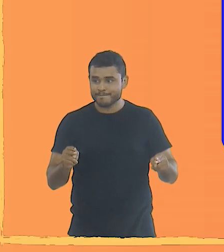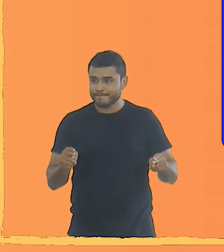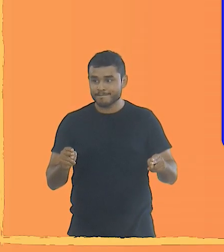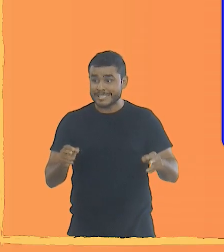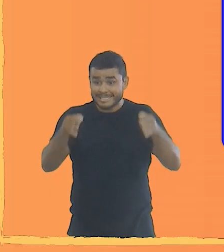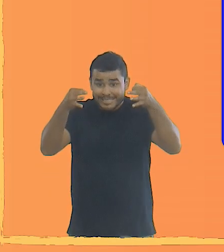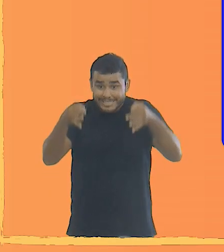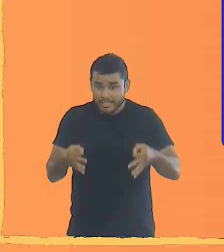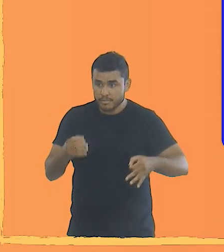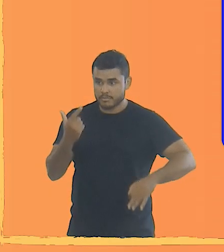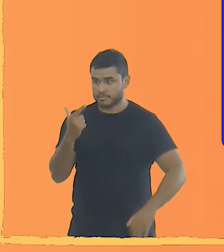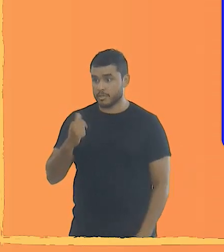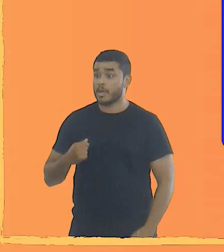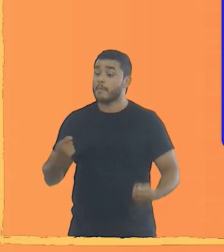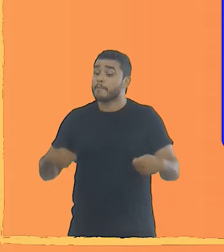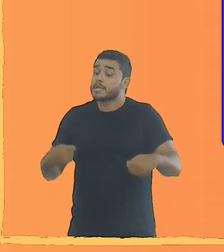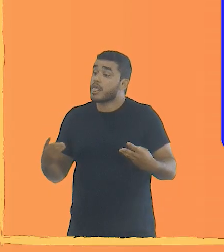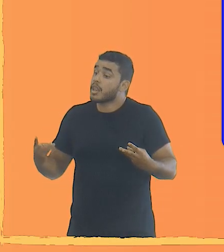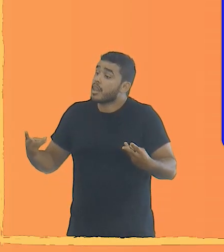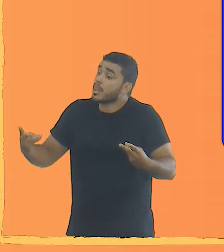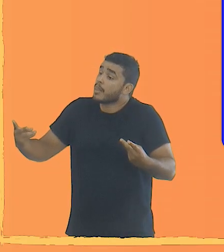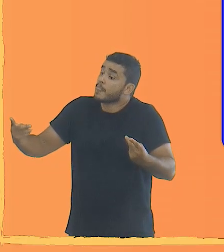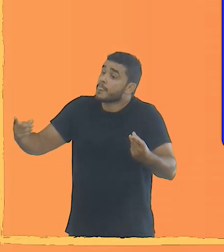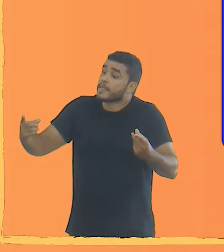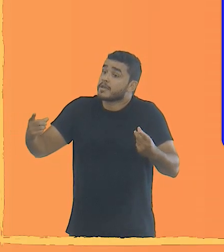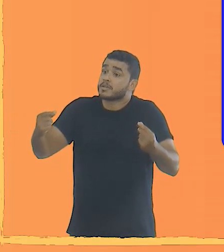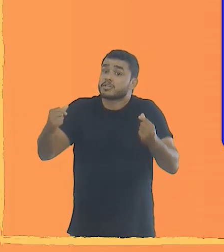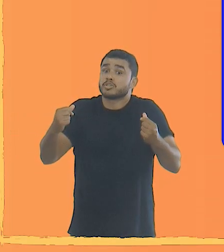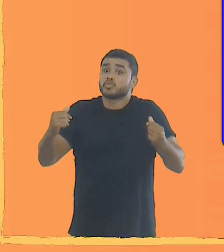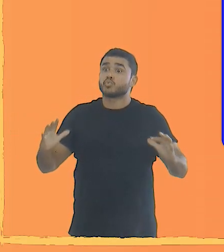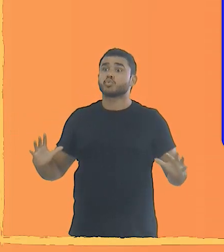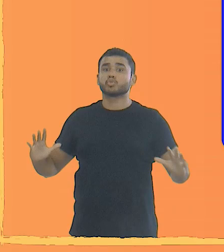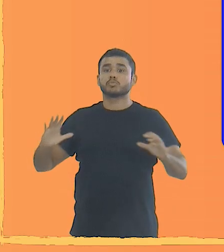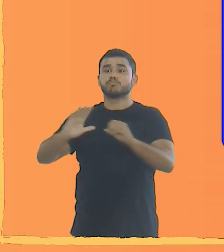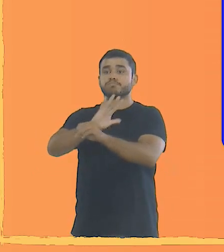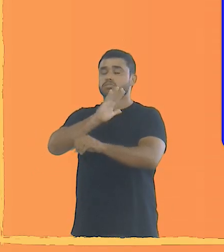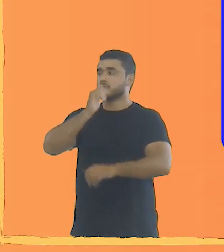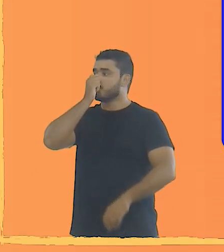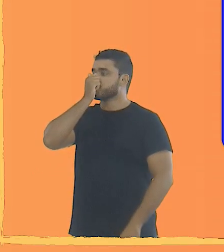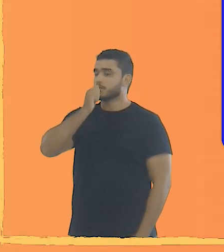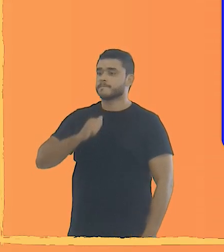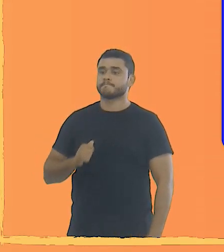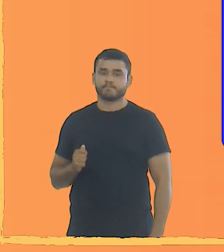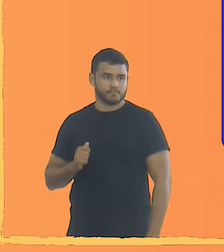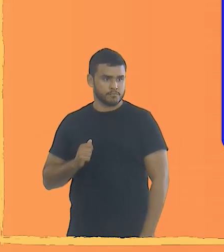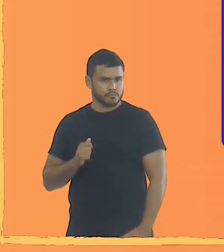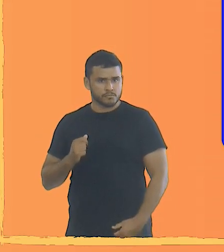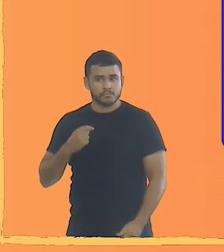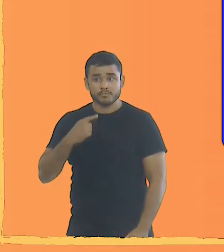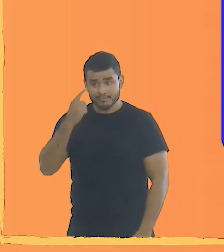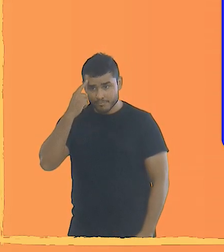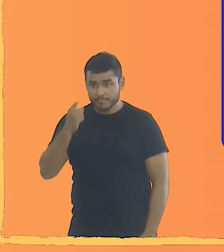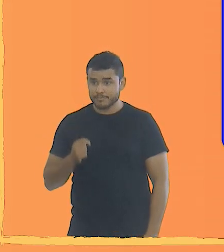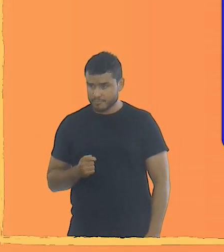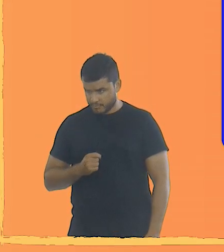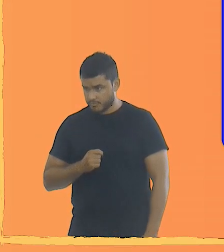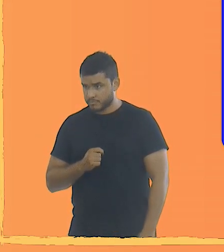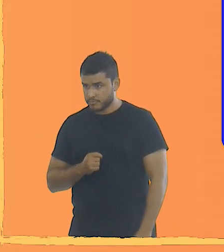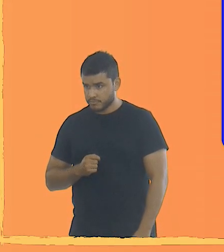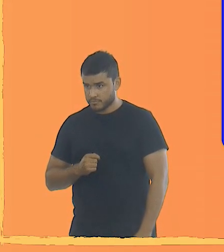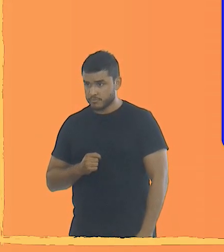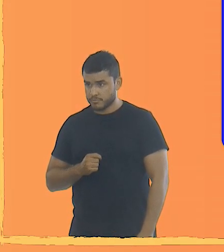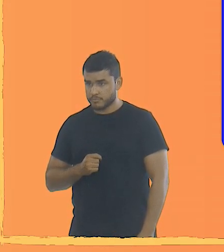para vocês, que era assim, ó, qual é o dia da semana do teu aniversário? Quantas respostas tem para